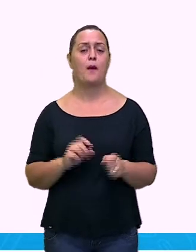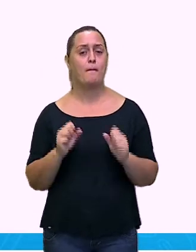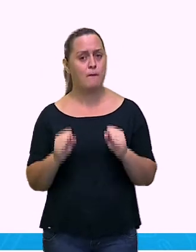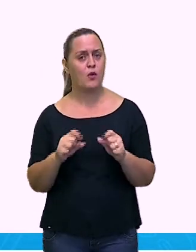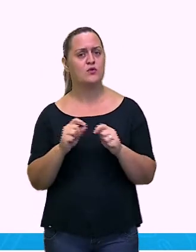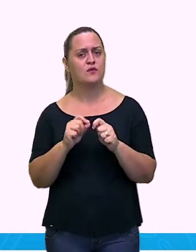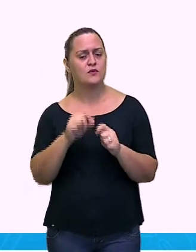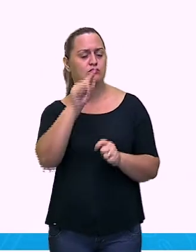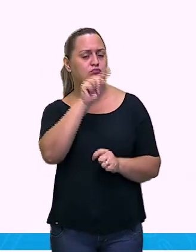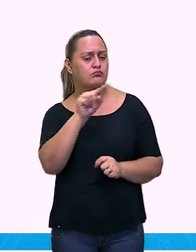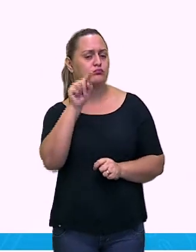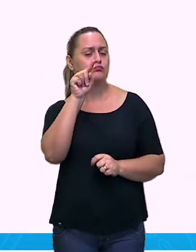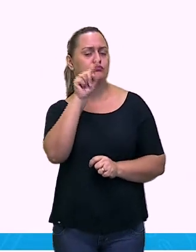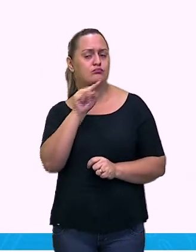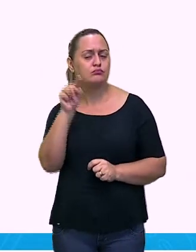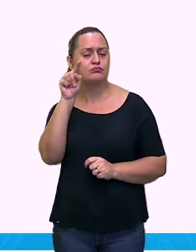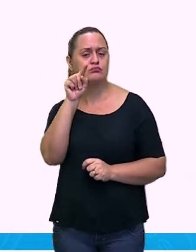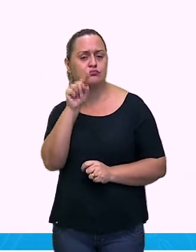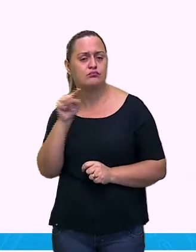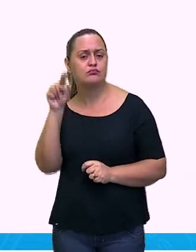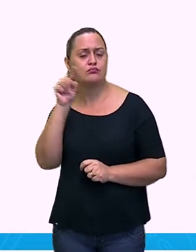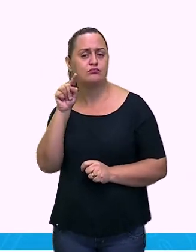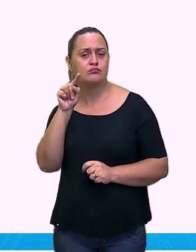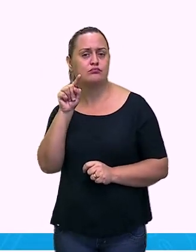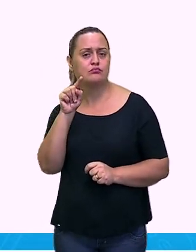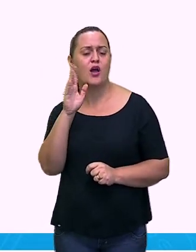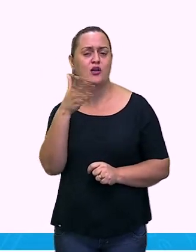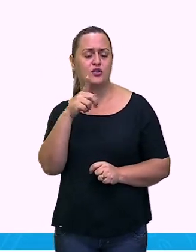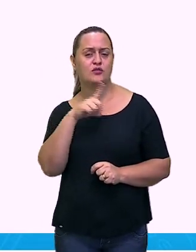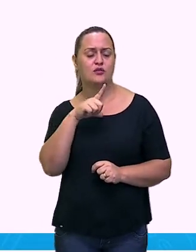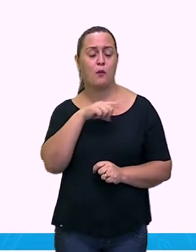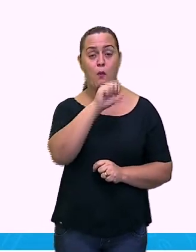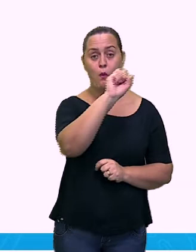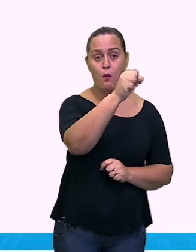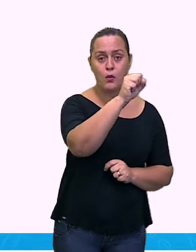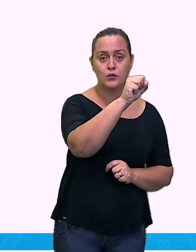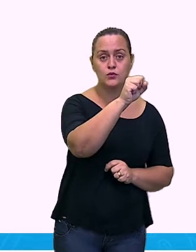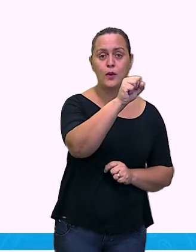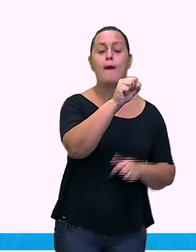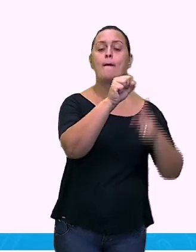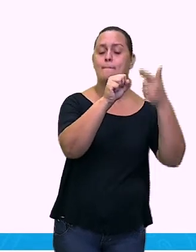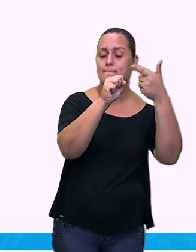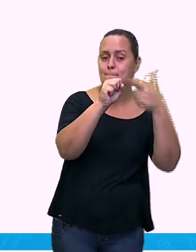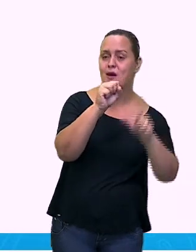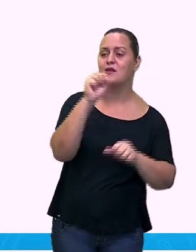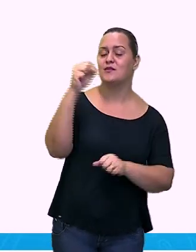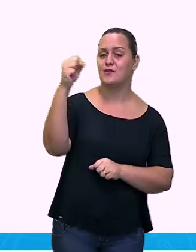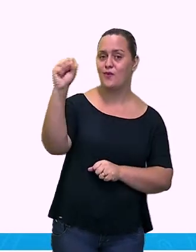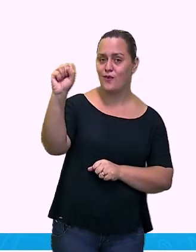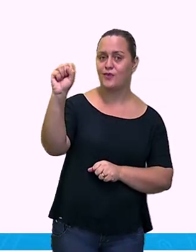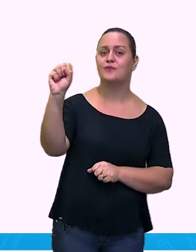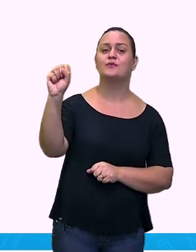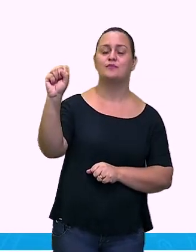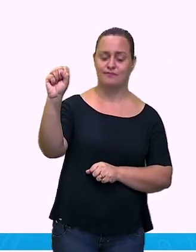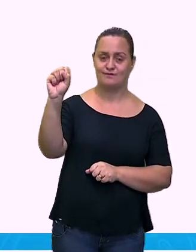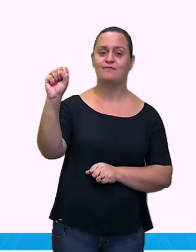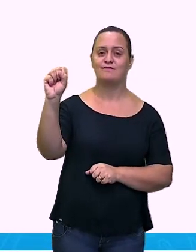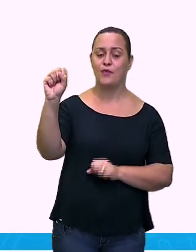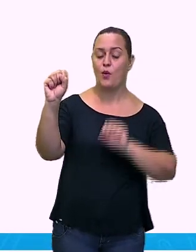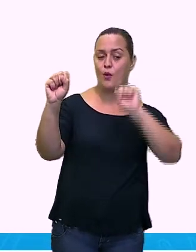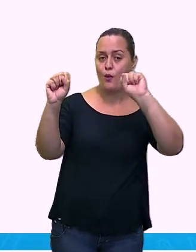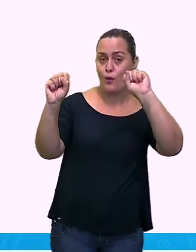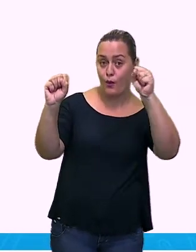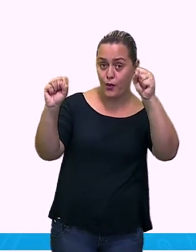sete oito nós vamos fazer o oito de novo um dois três